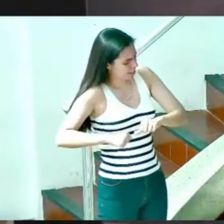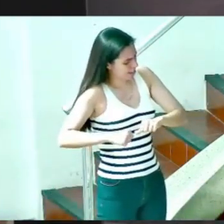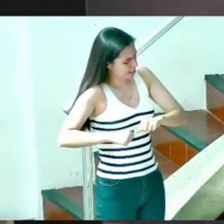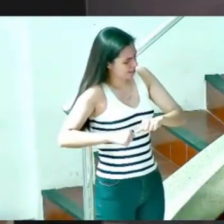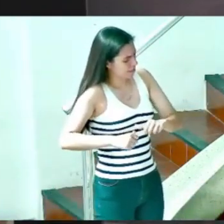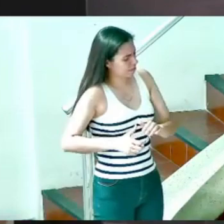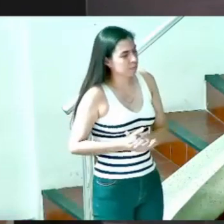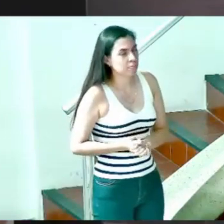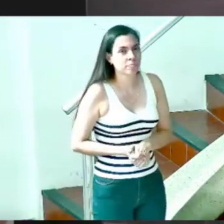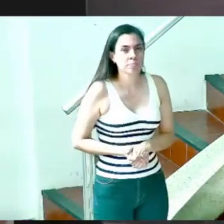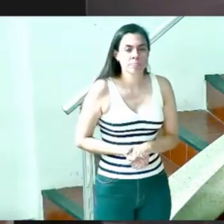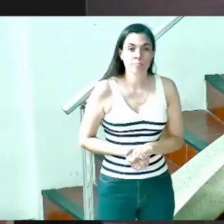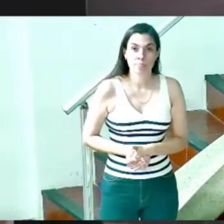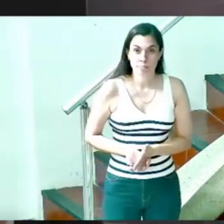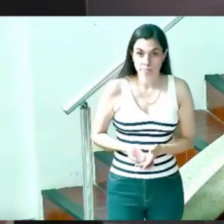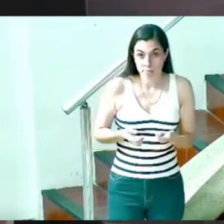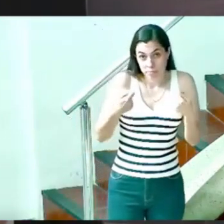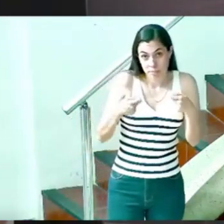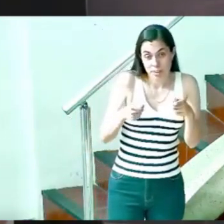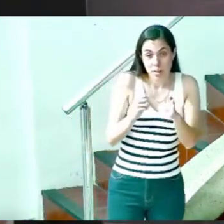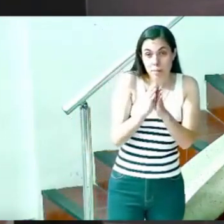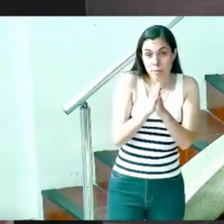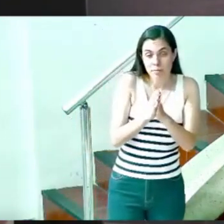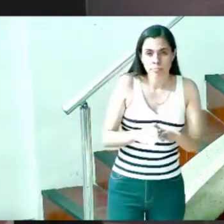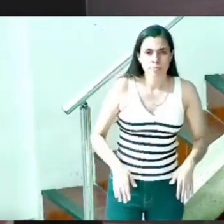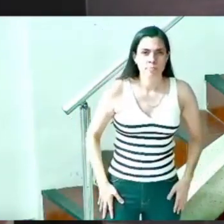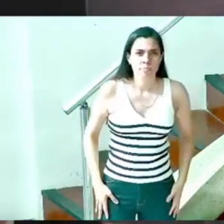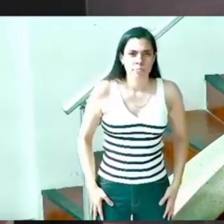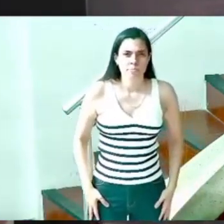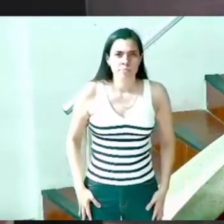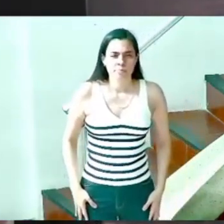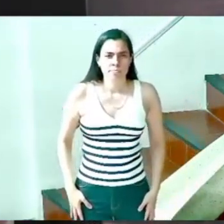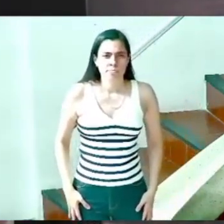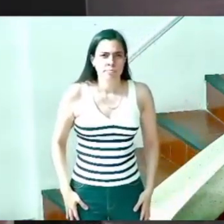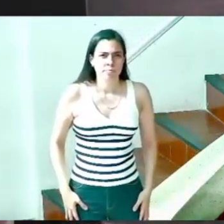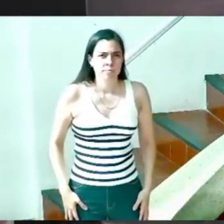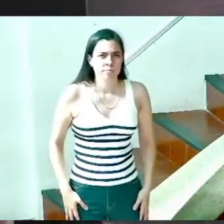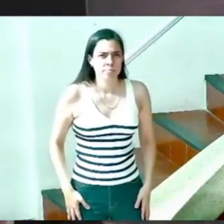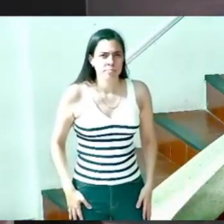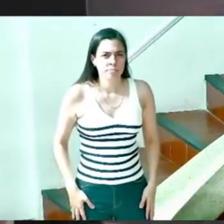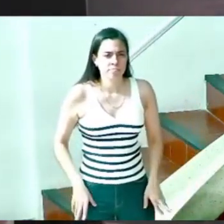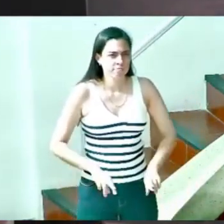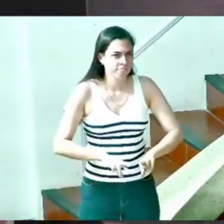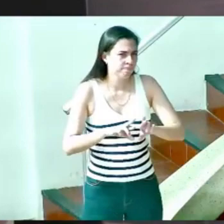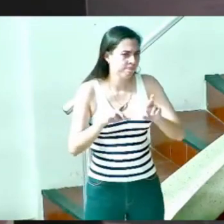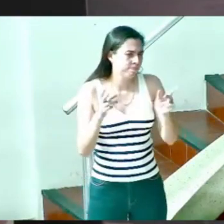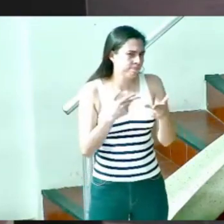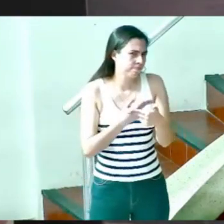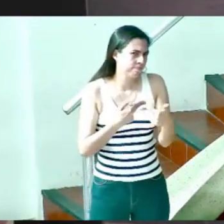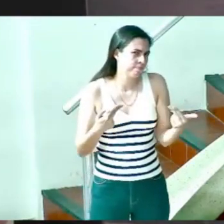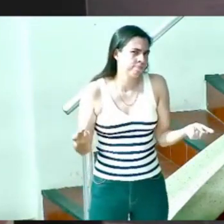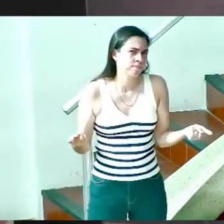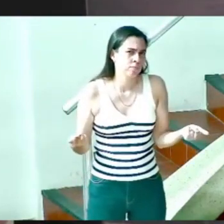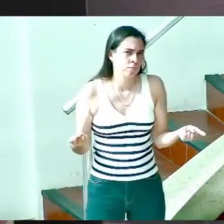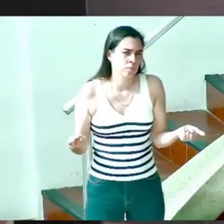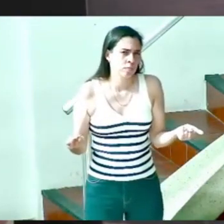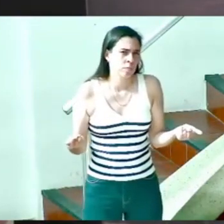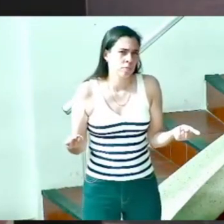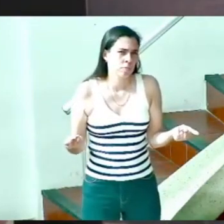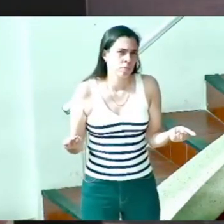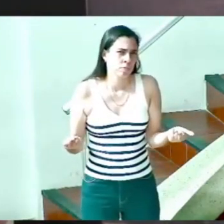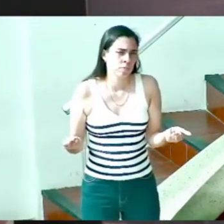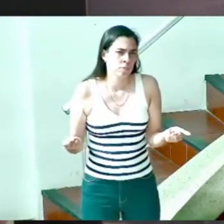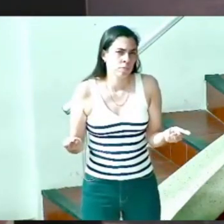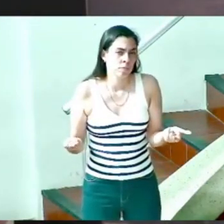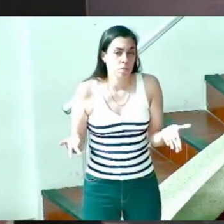delas. Assim como lemos nas Escrituras, aplicado a diversos aspectos. Quando homens